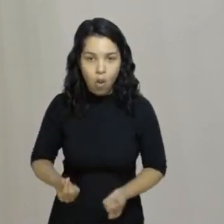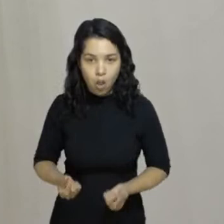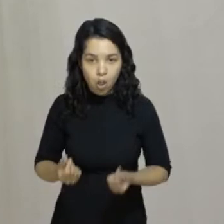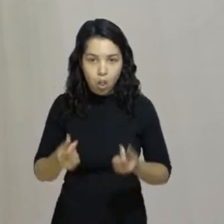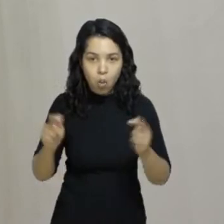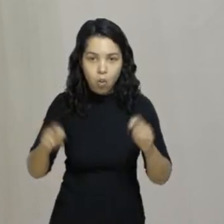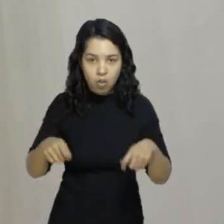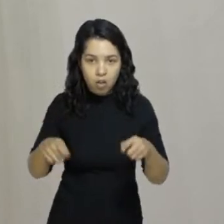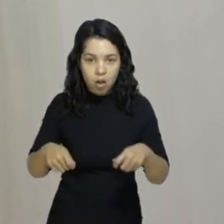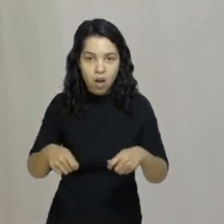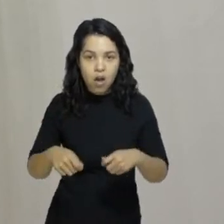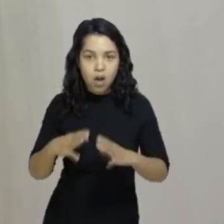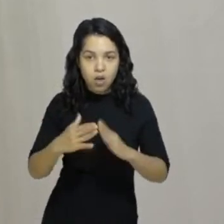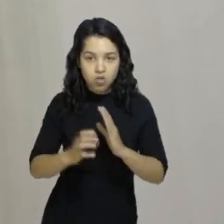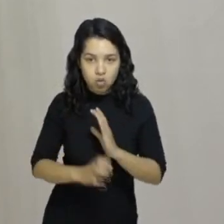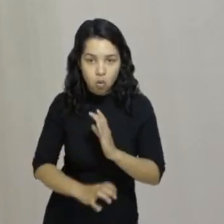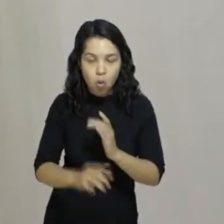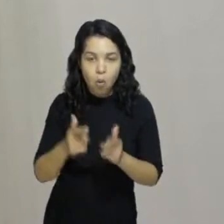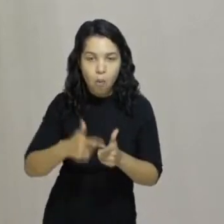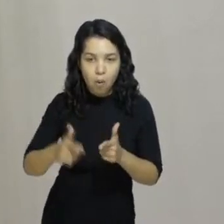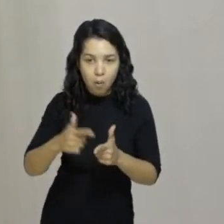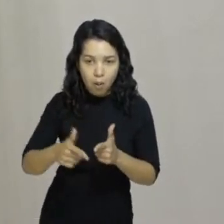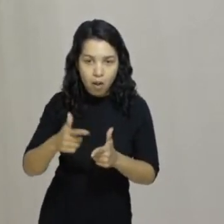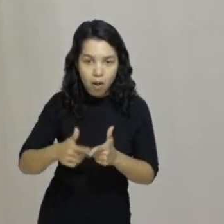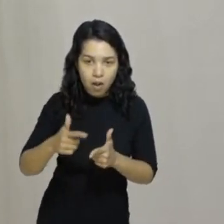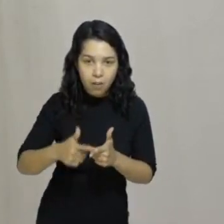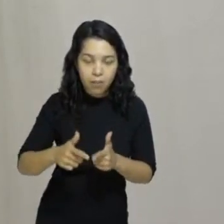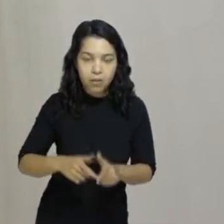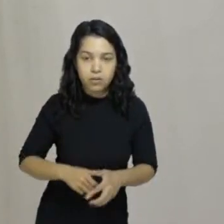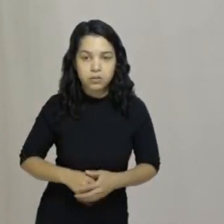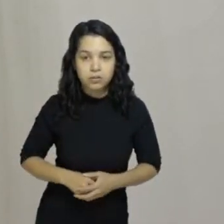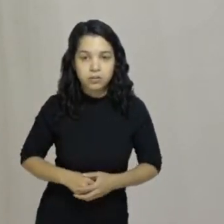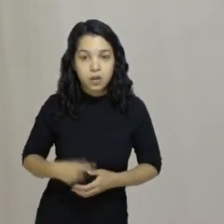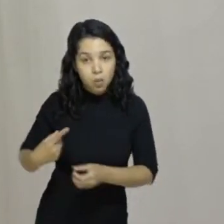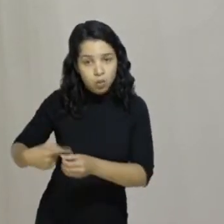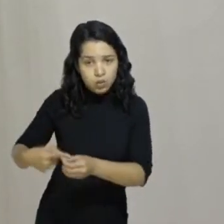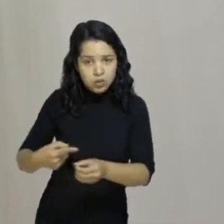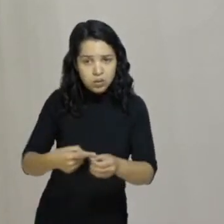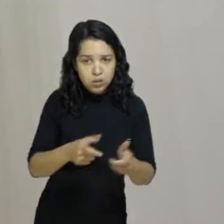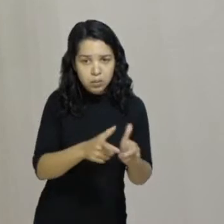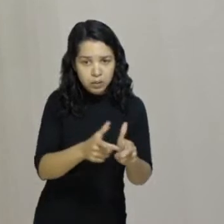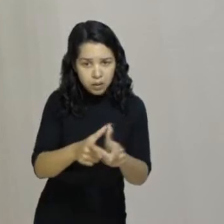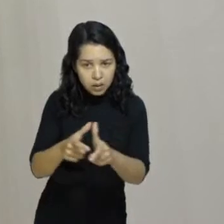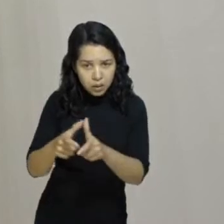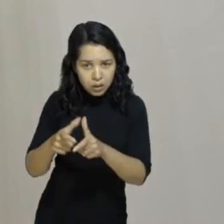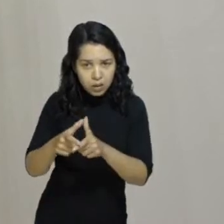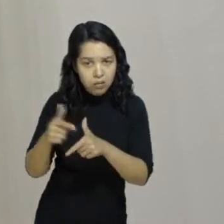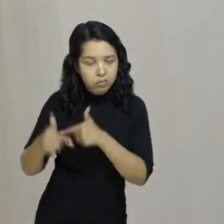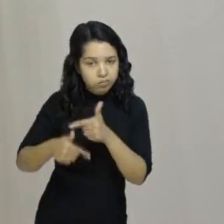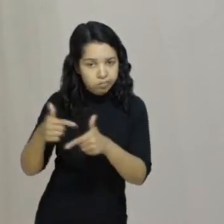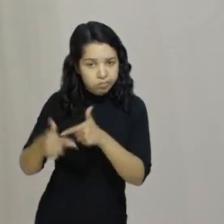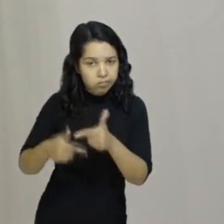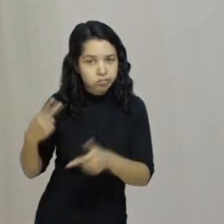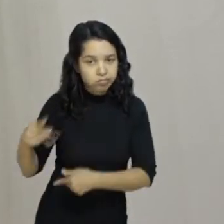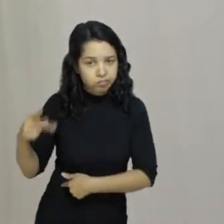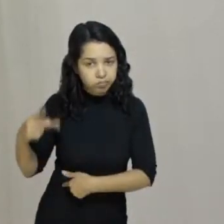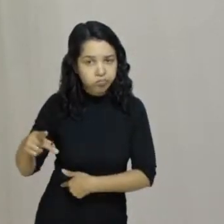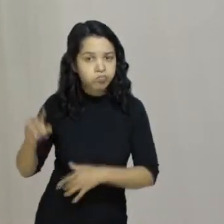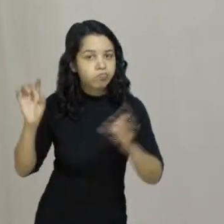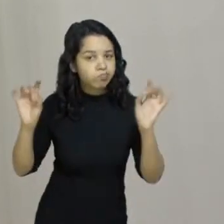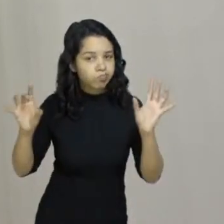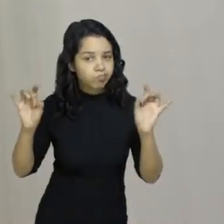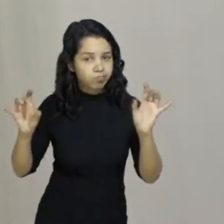então nos pequenos municípios a casa tem feito um trabalho extraordinário nos médios dos grandes